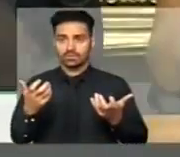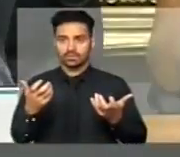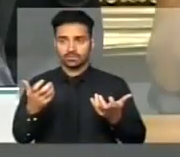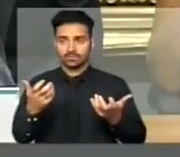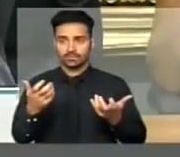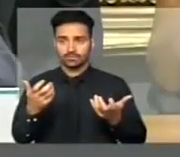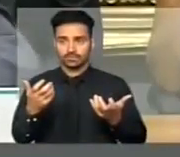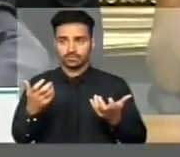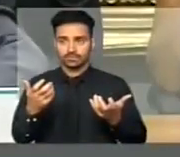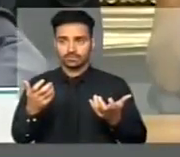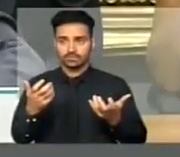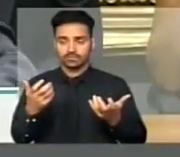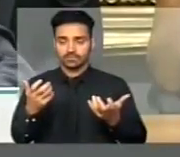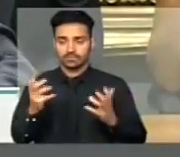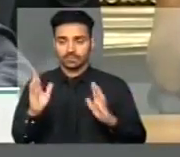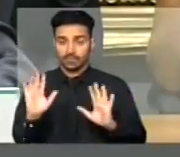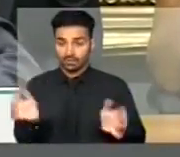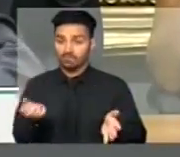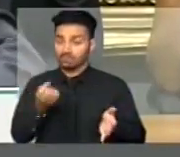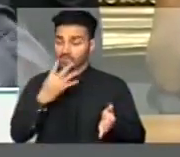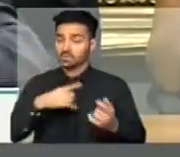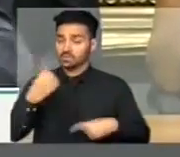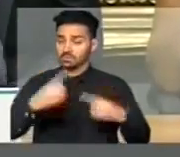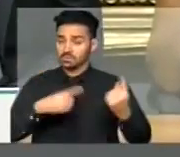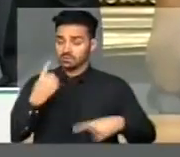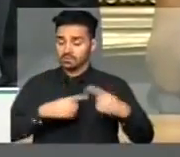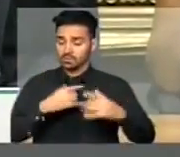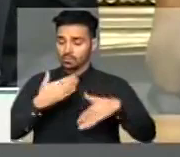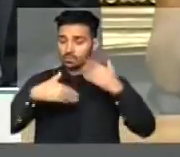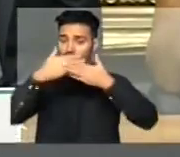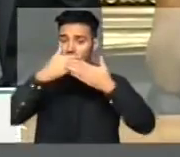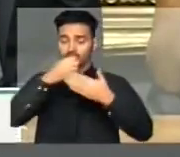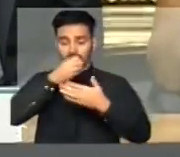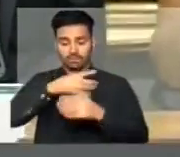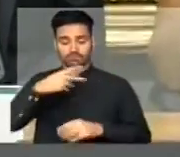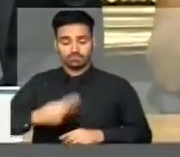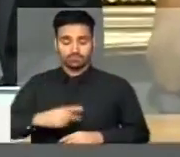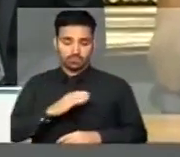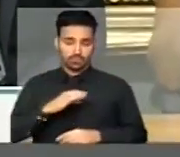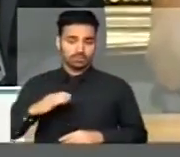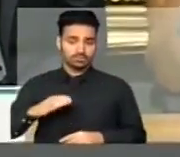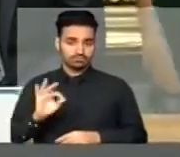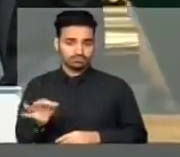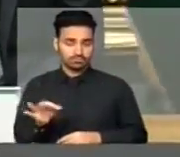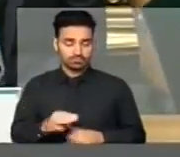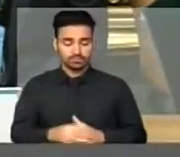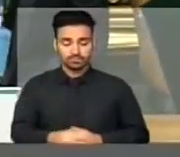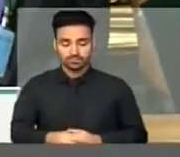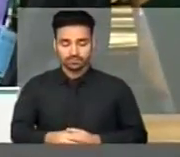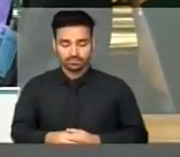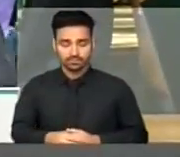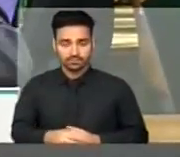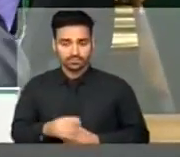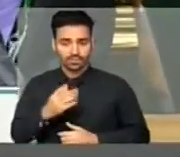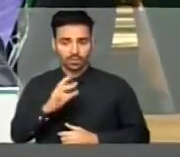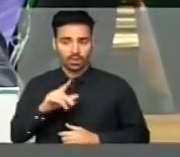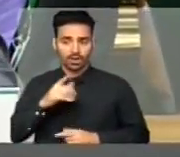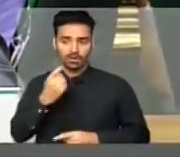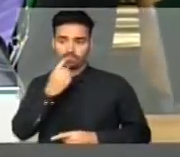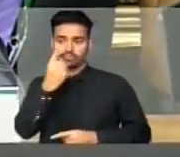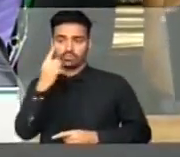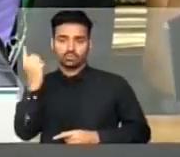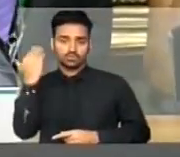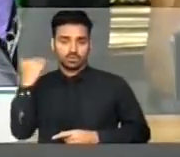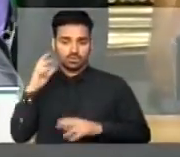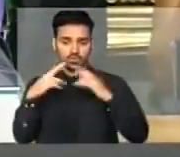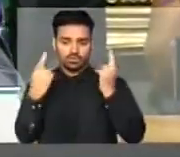que foi enriquecedor o debate realizado nessa comissão. Não só na última reunião, mas também ao